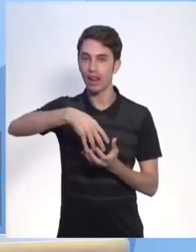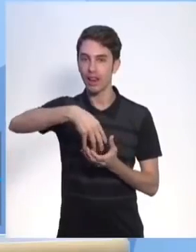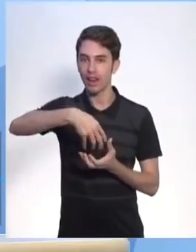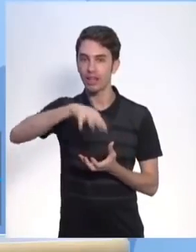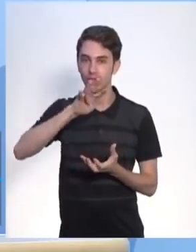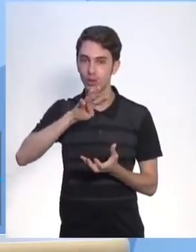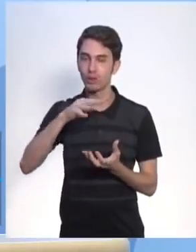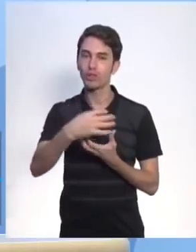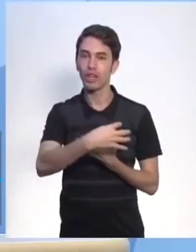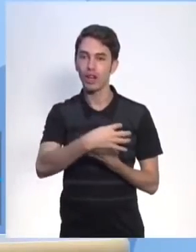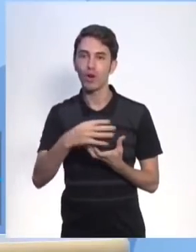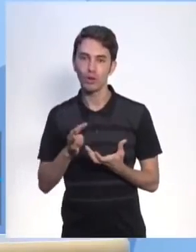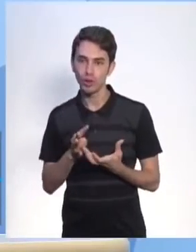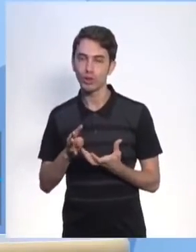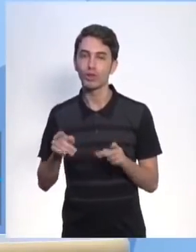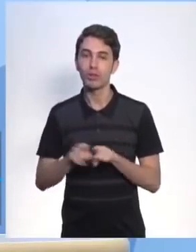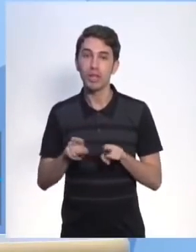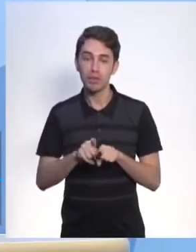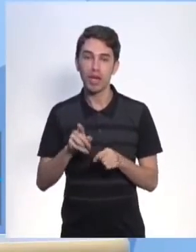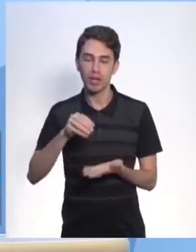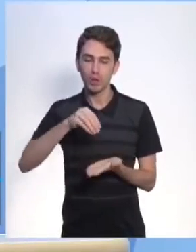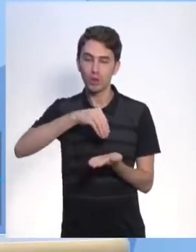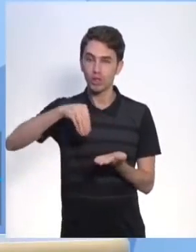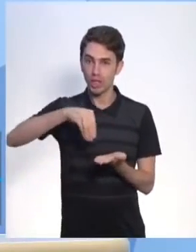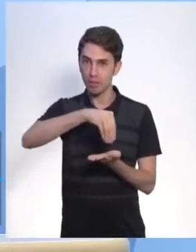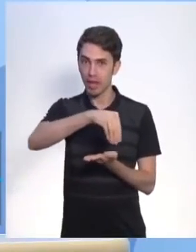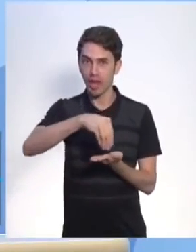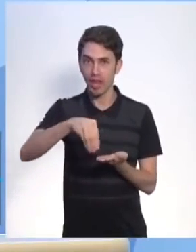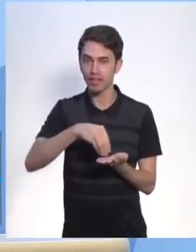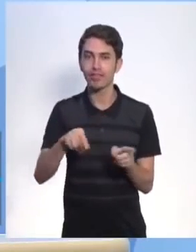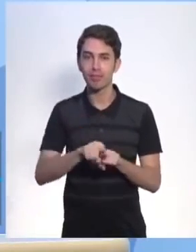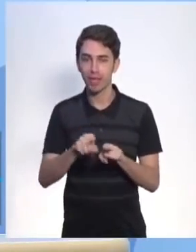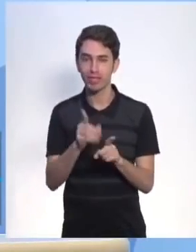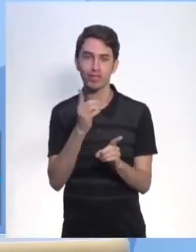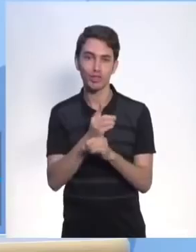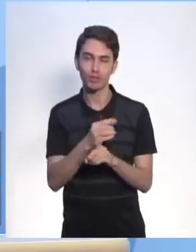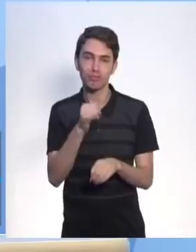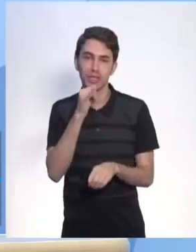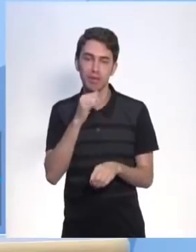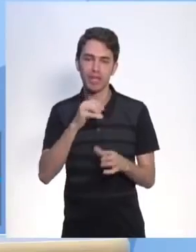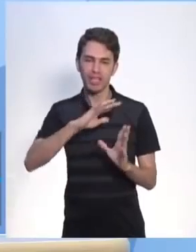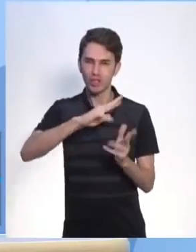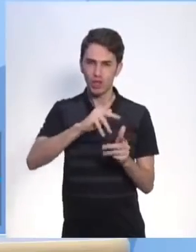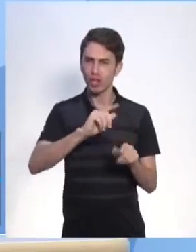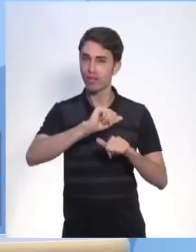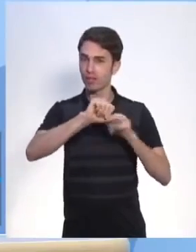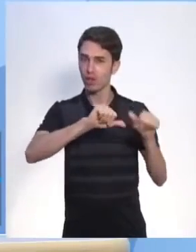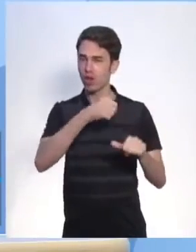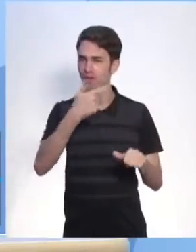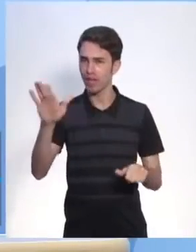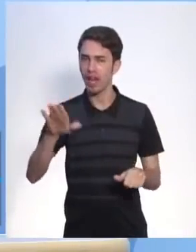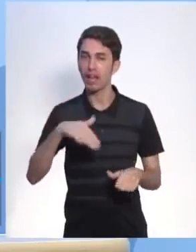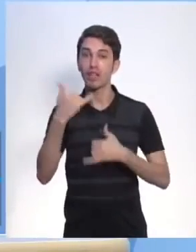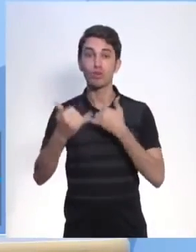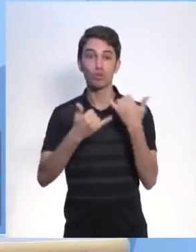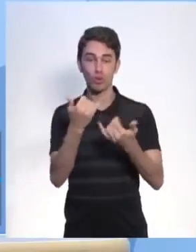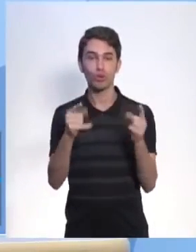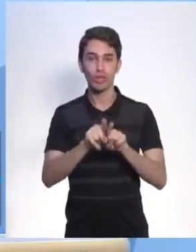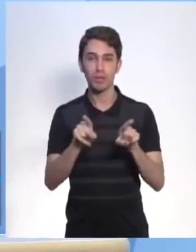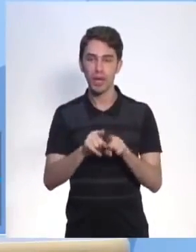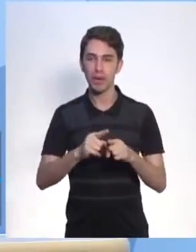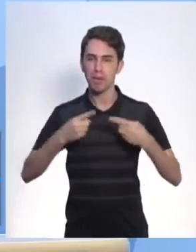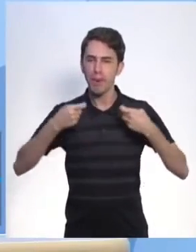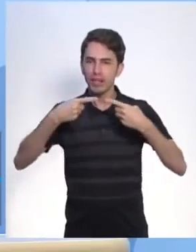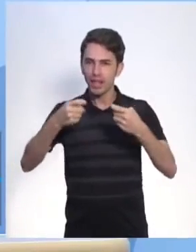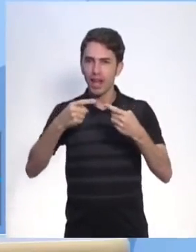nosso GPS, mas saindo um pouco de geografia, tem um jogo chamado Batalha Naval, que se usa muito o